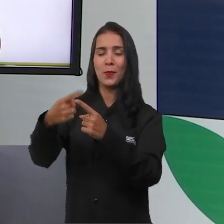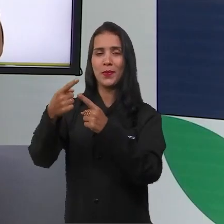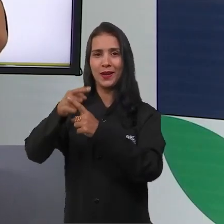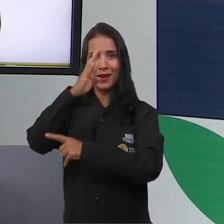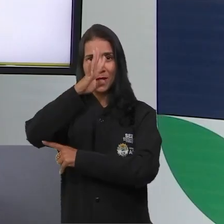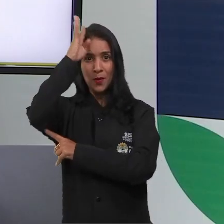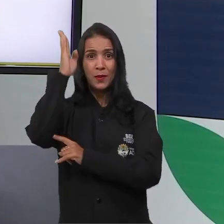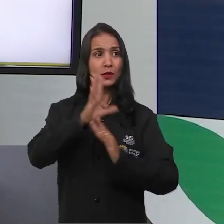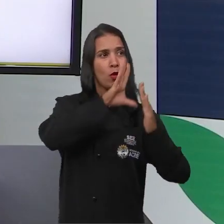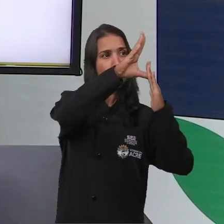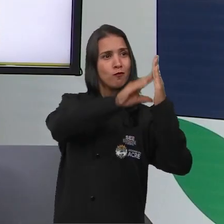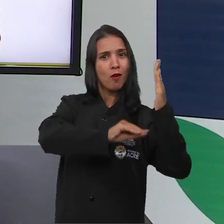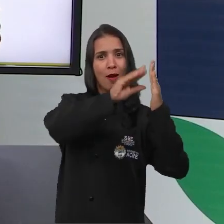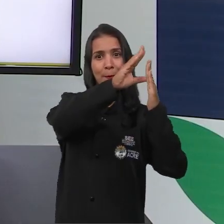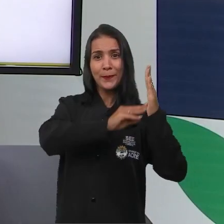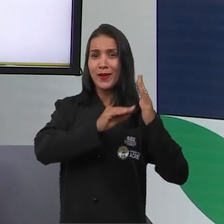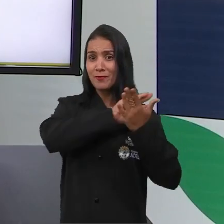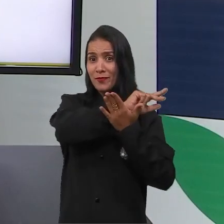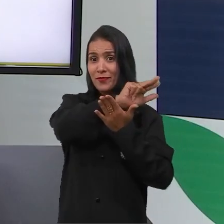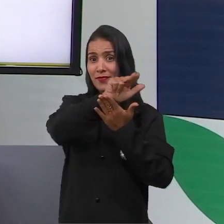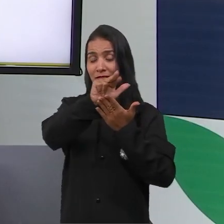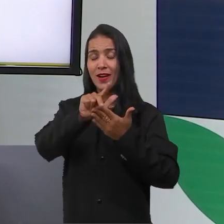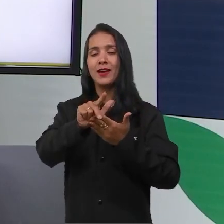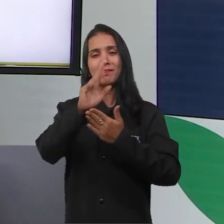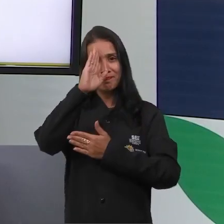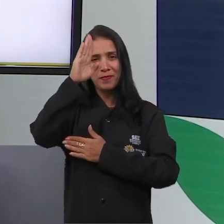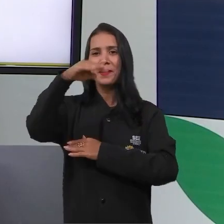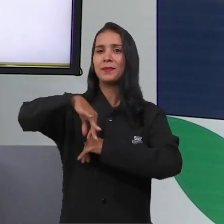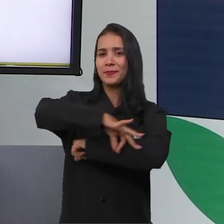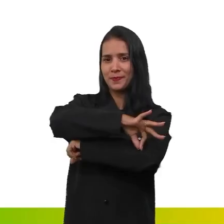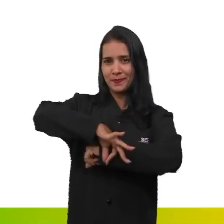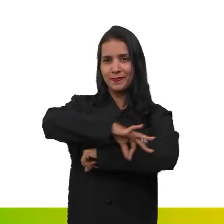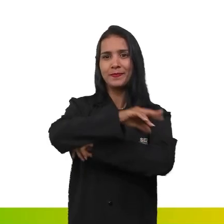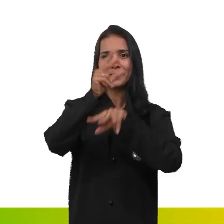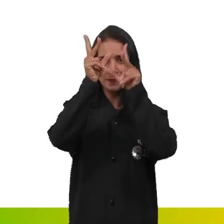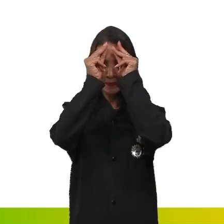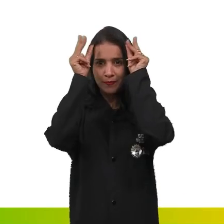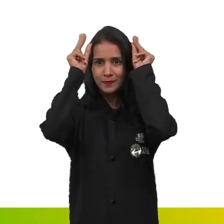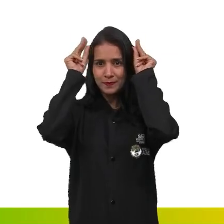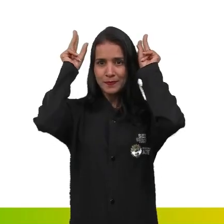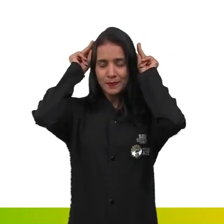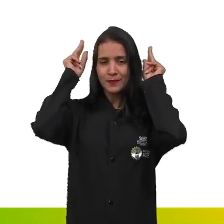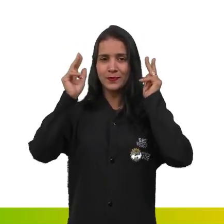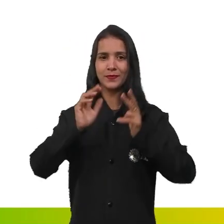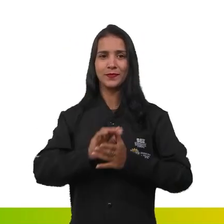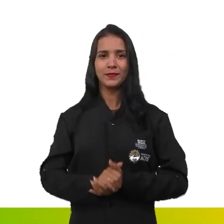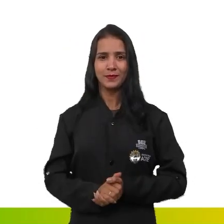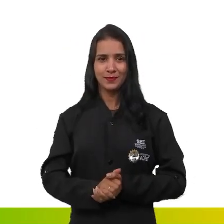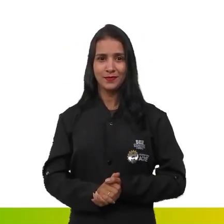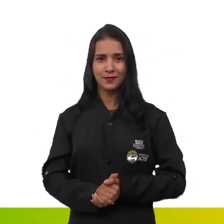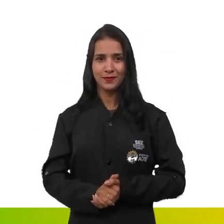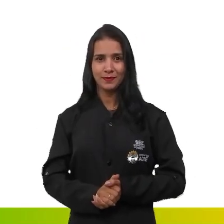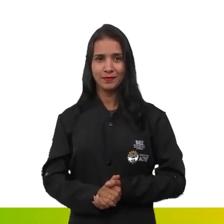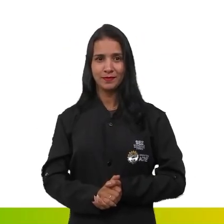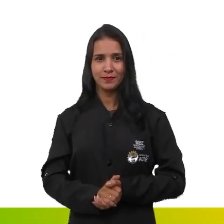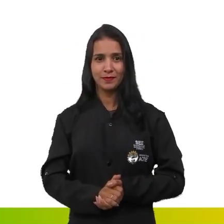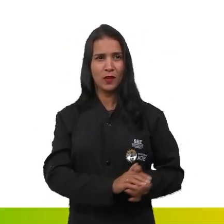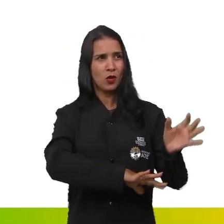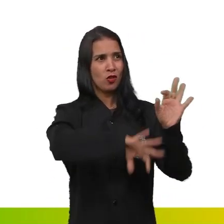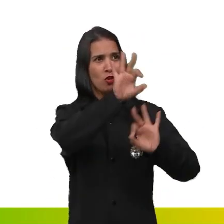muita coisa, inclusive da arquitetura grega, tá? A escultura, não